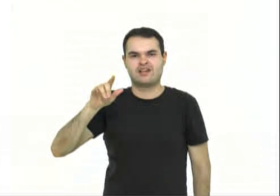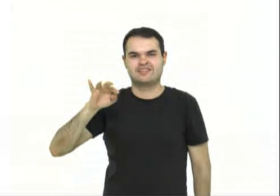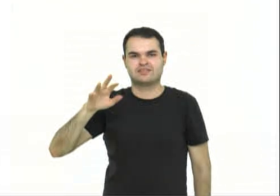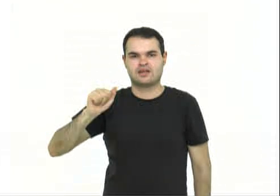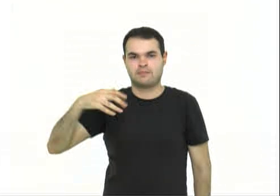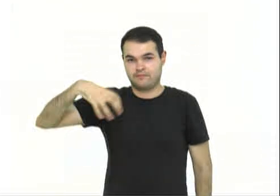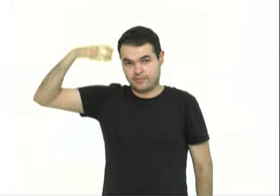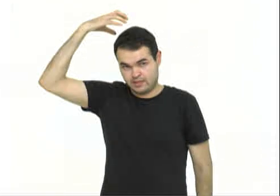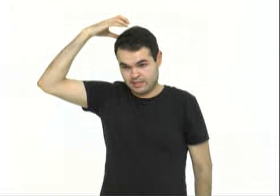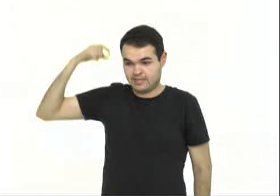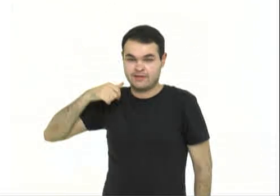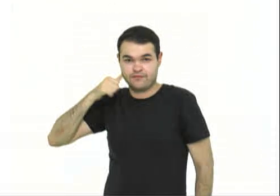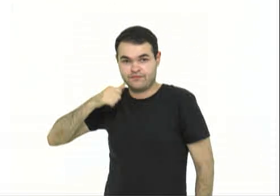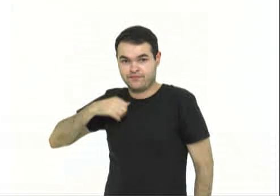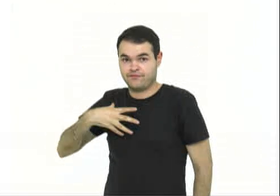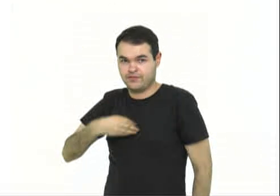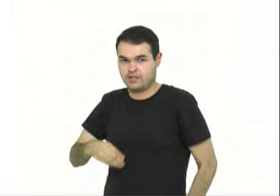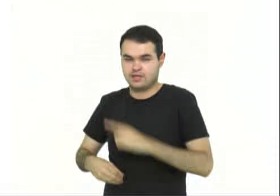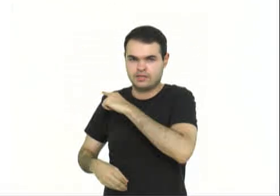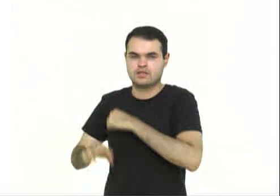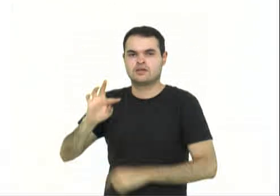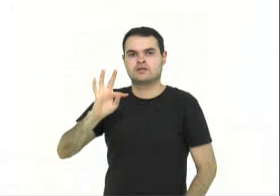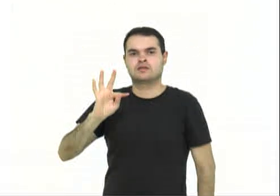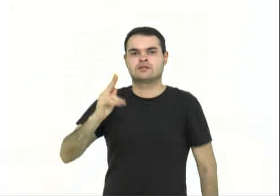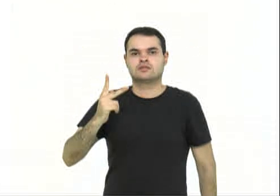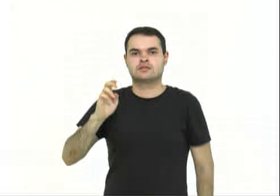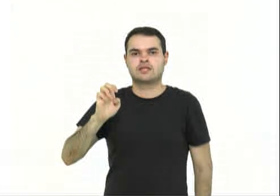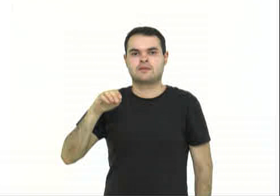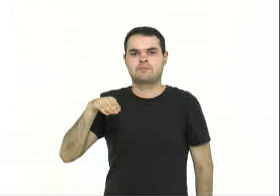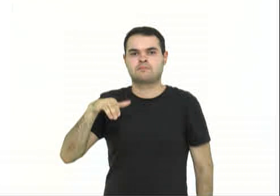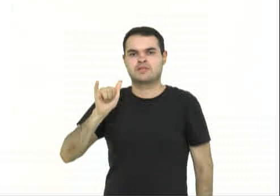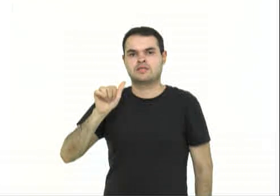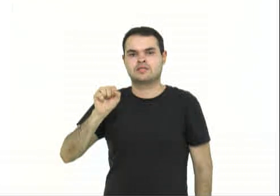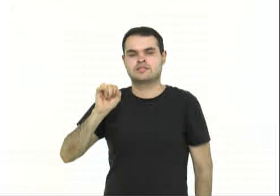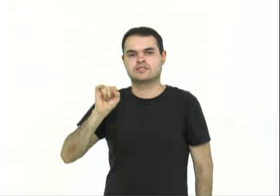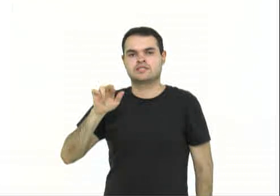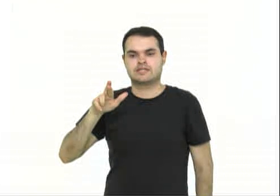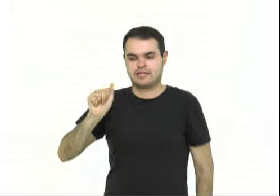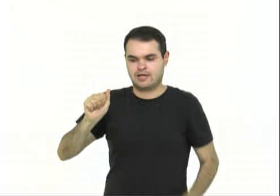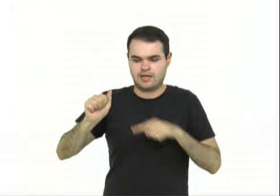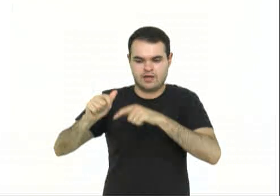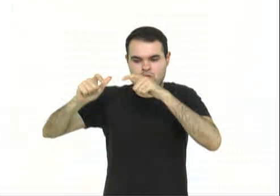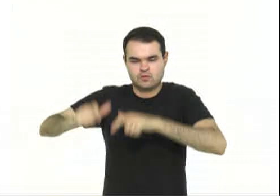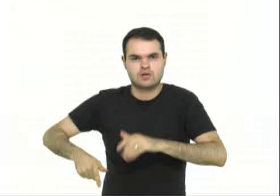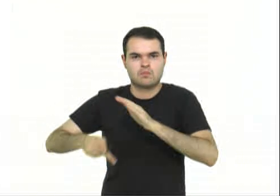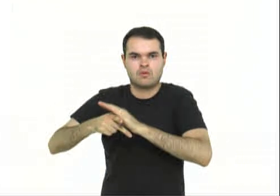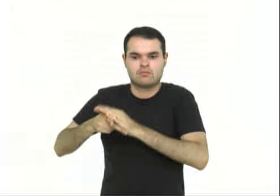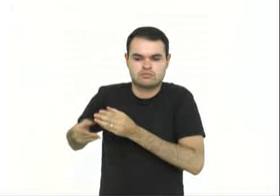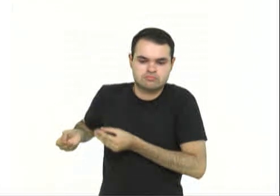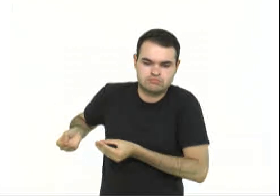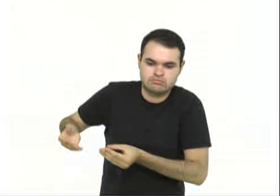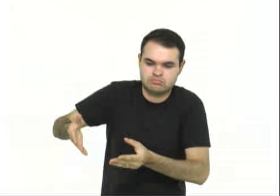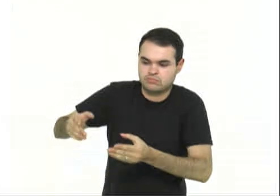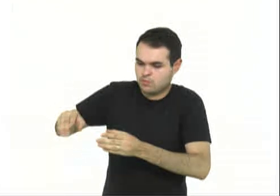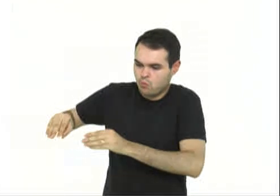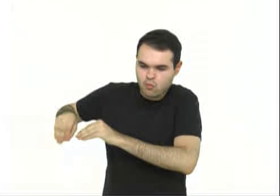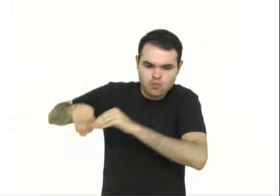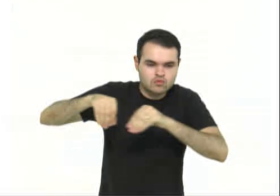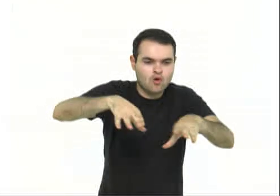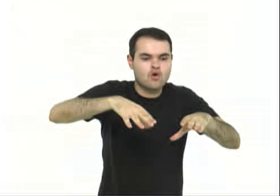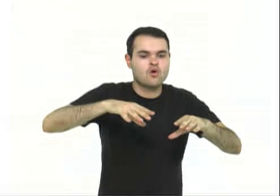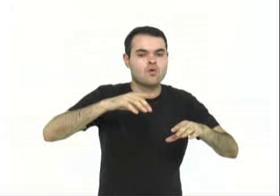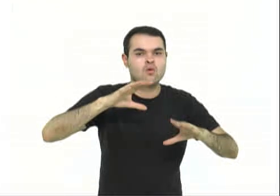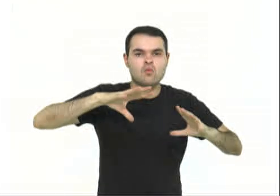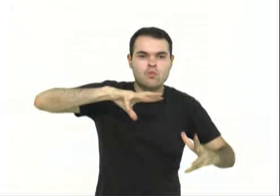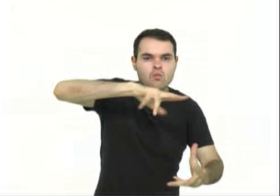paradisíaca Temícera. A princesa Diana foi mandada como Mulher Maravilha ao mundo dos homens para propagar